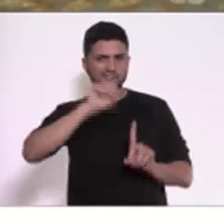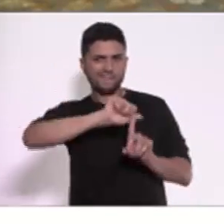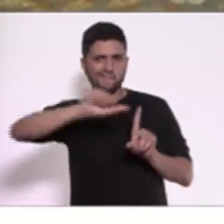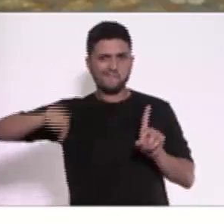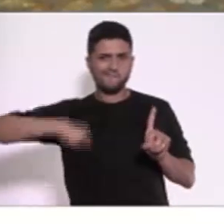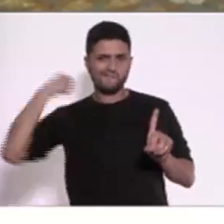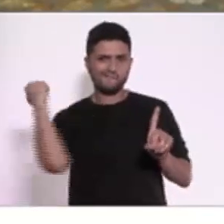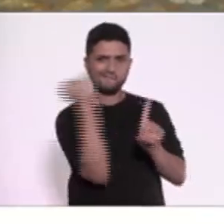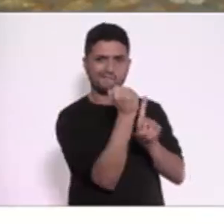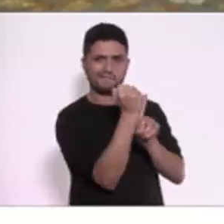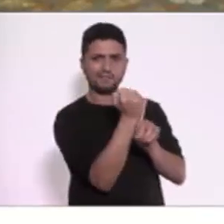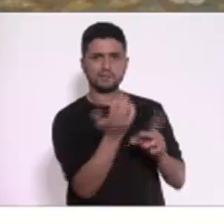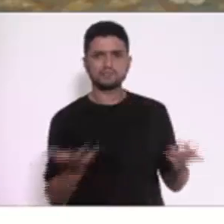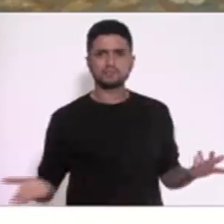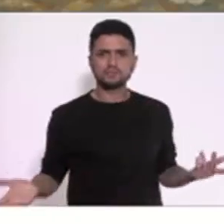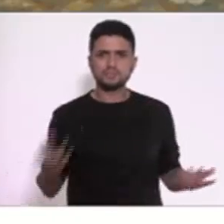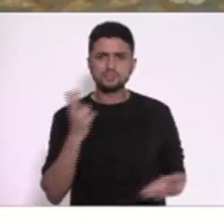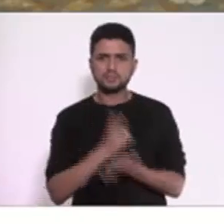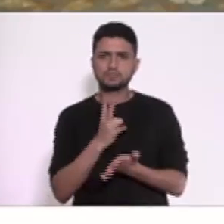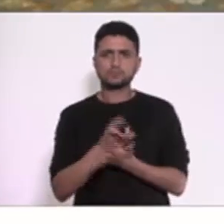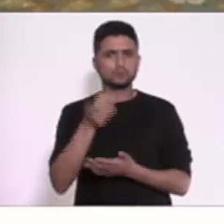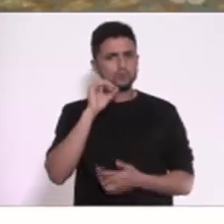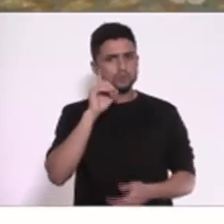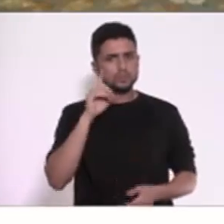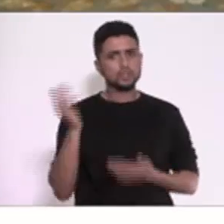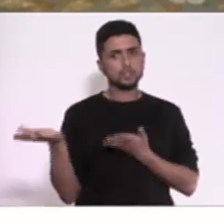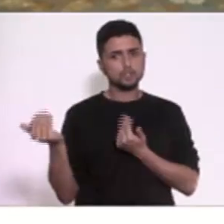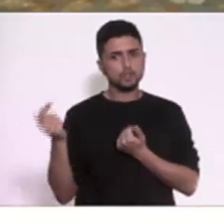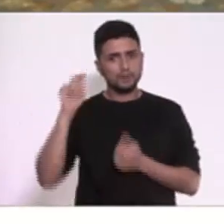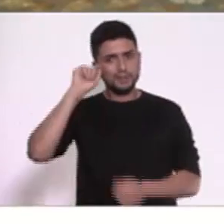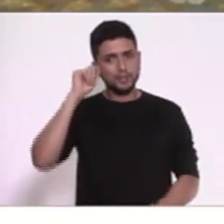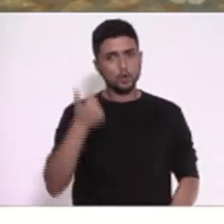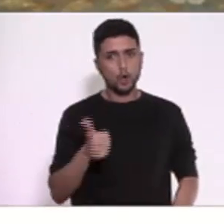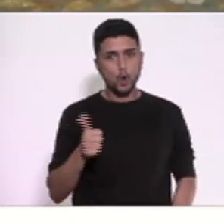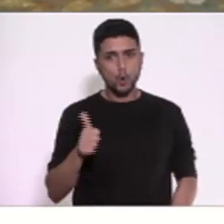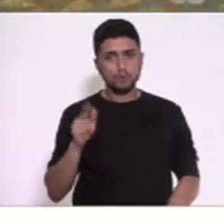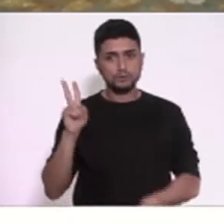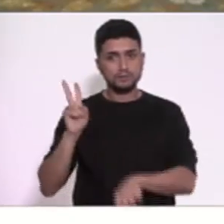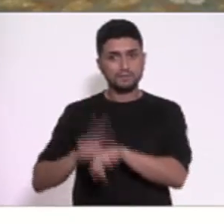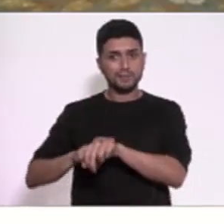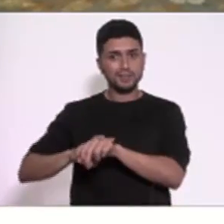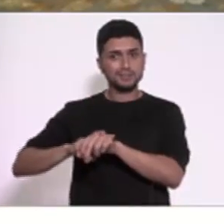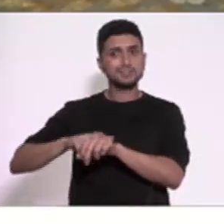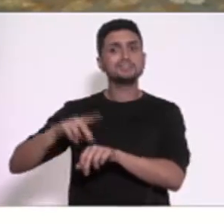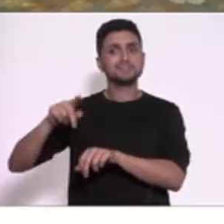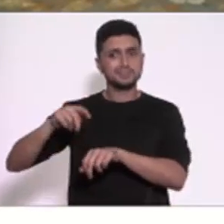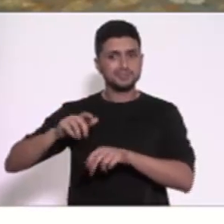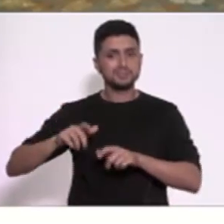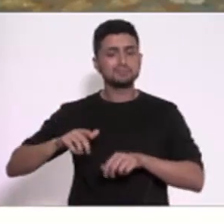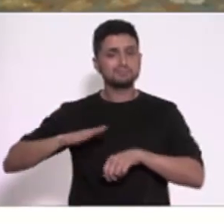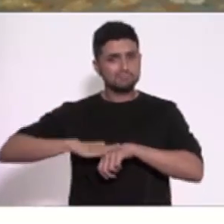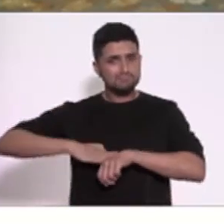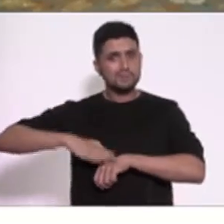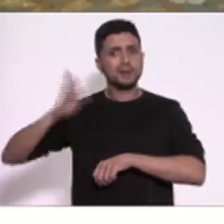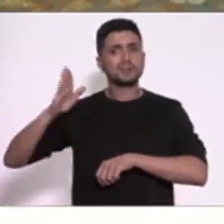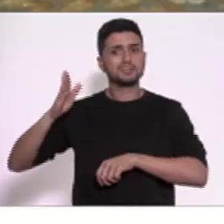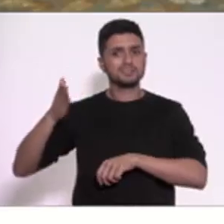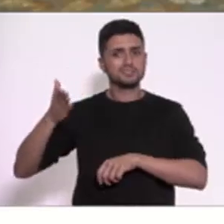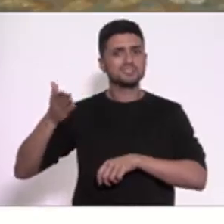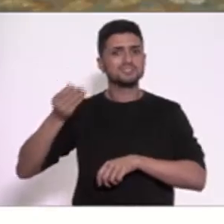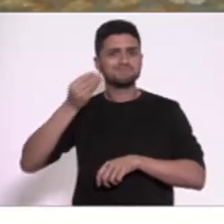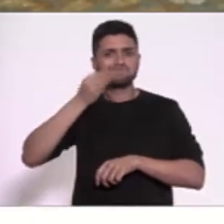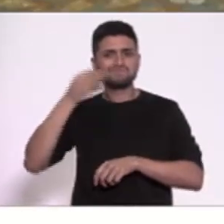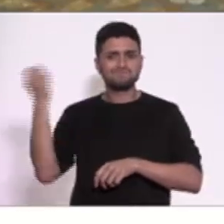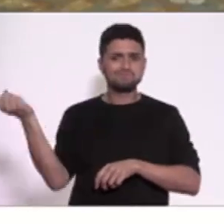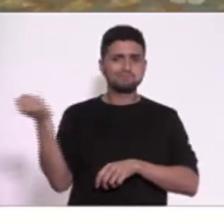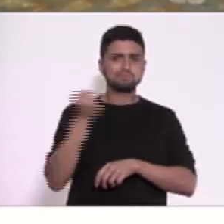Um jovem negro tem 11 vezes mais chance de ser executado violentamente